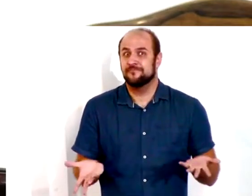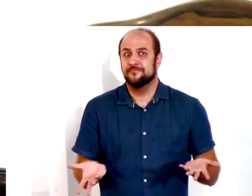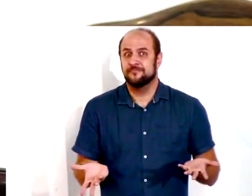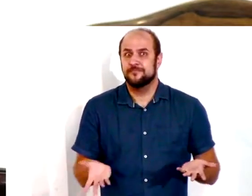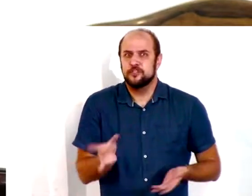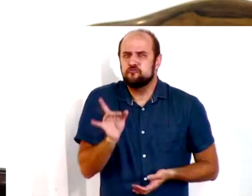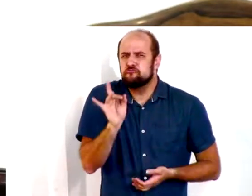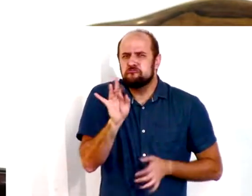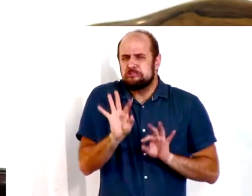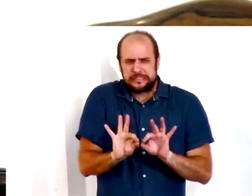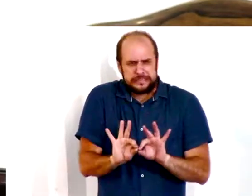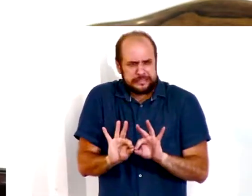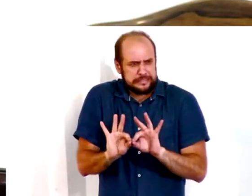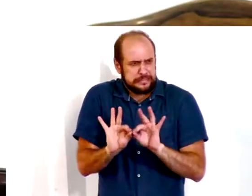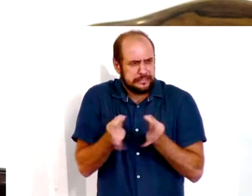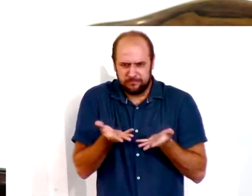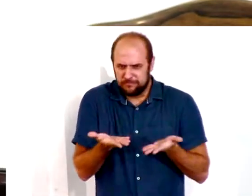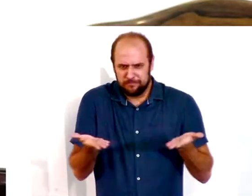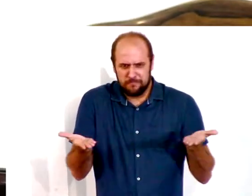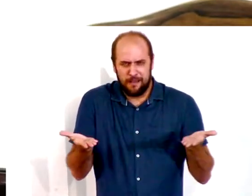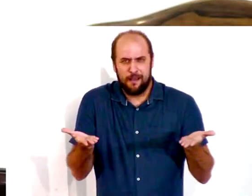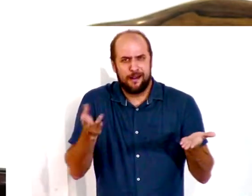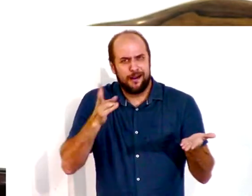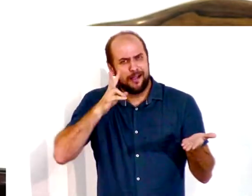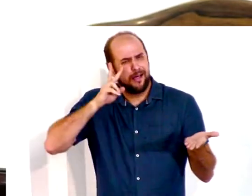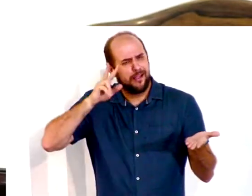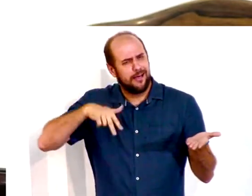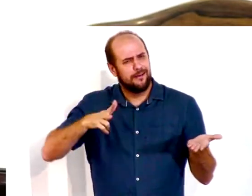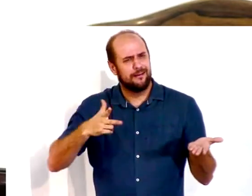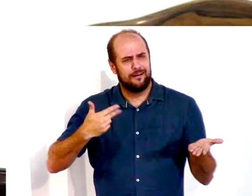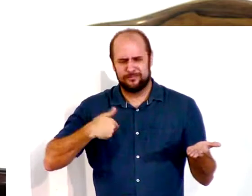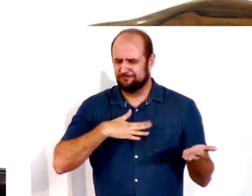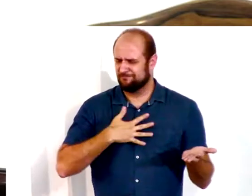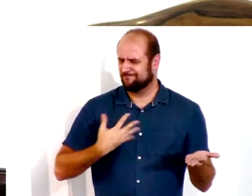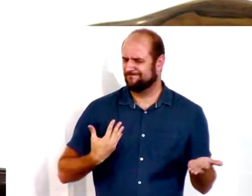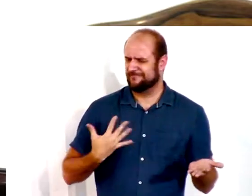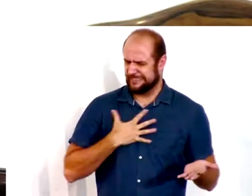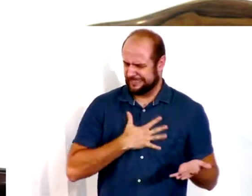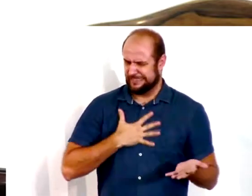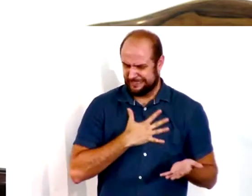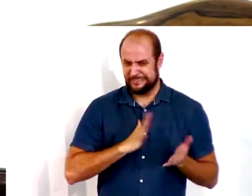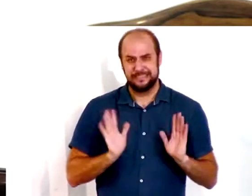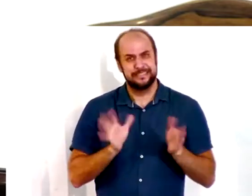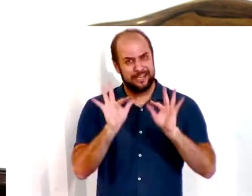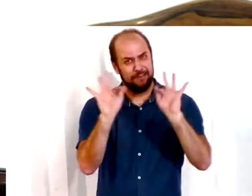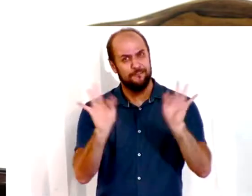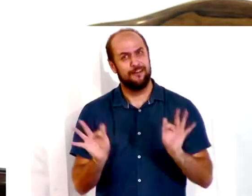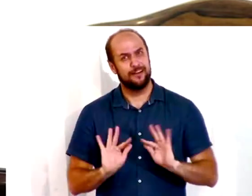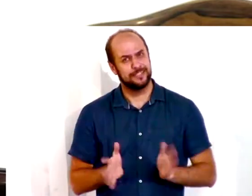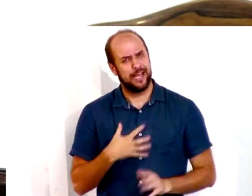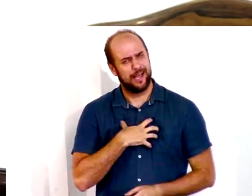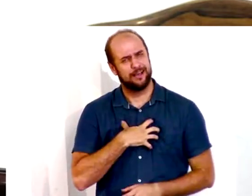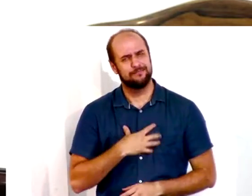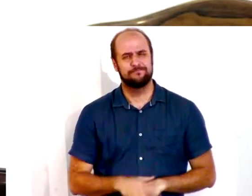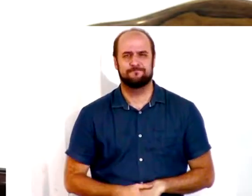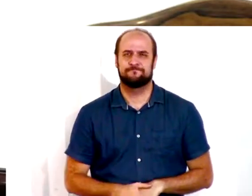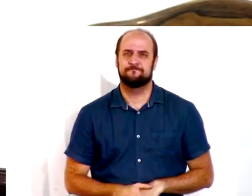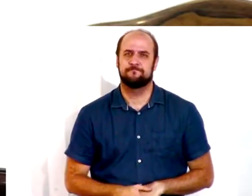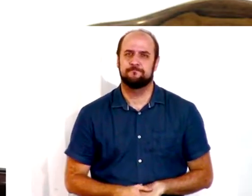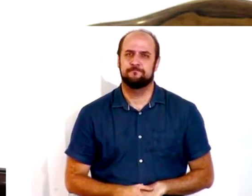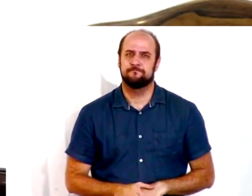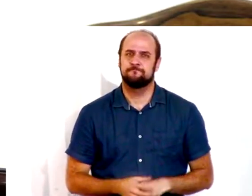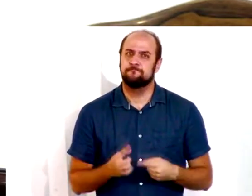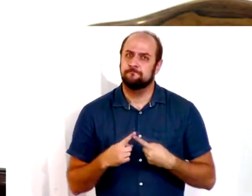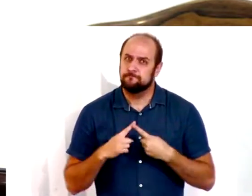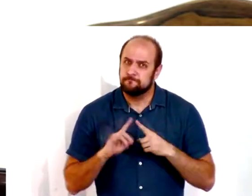Só isso teria para nós um grande motivo de contentamento. Mas não para